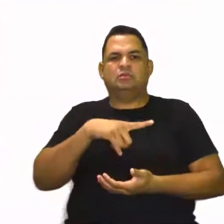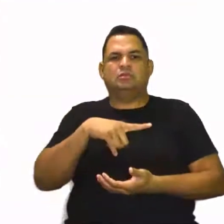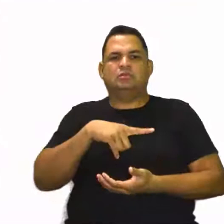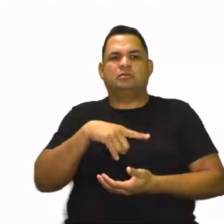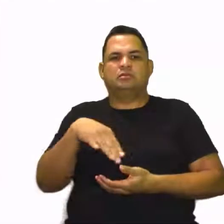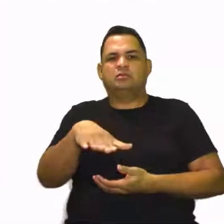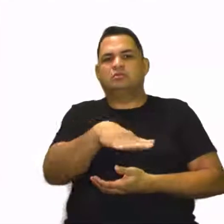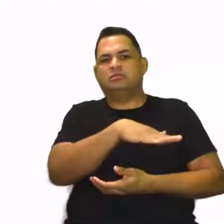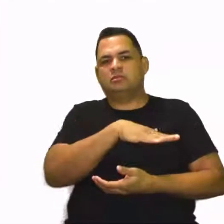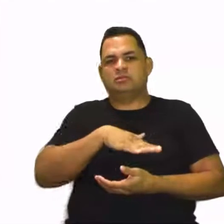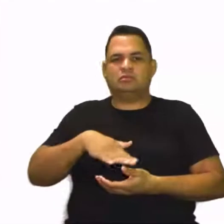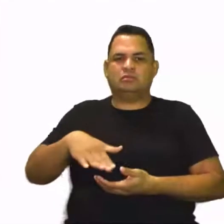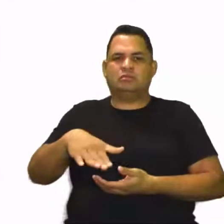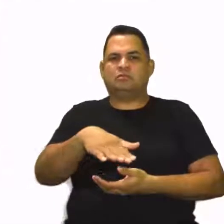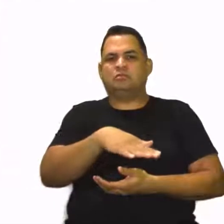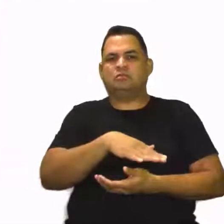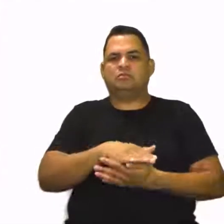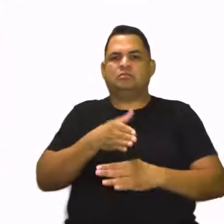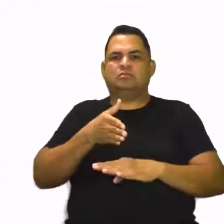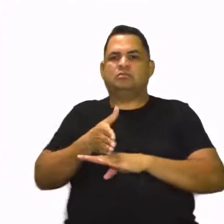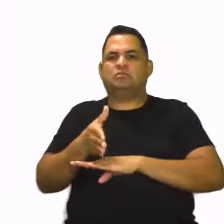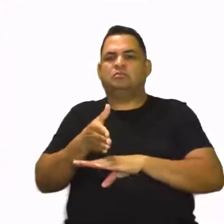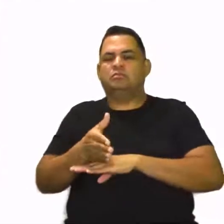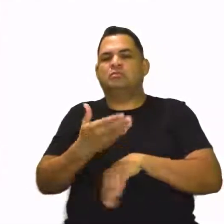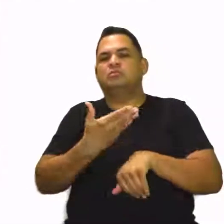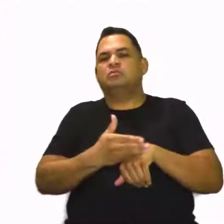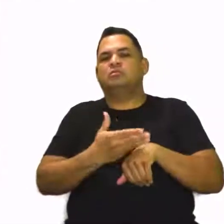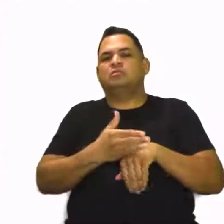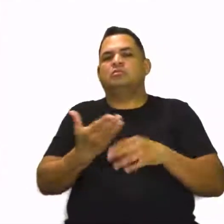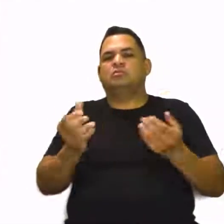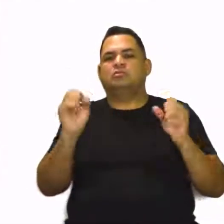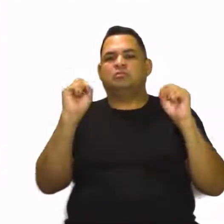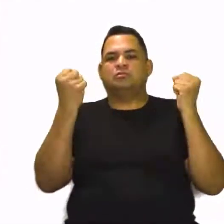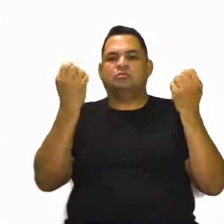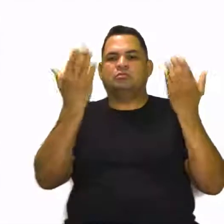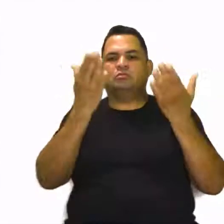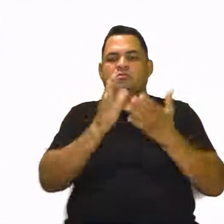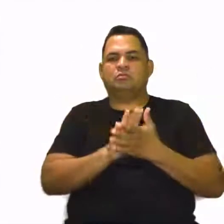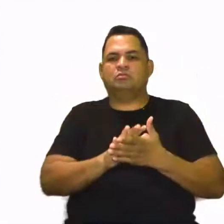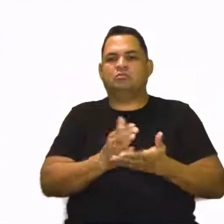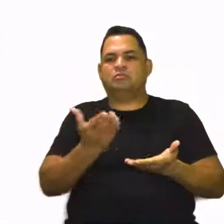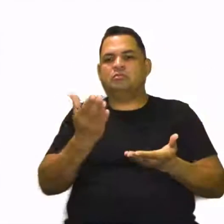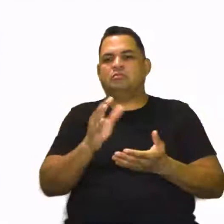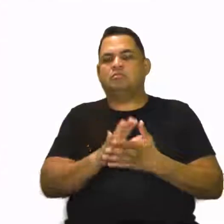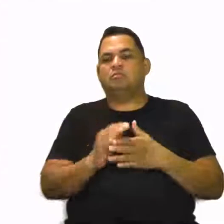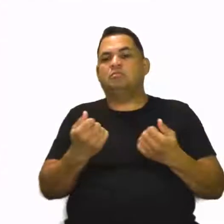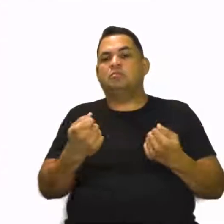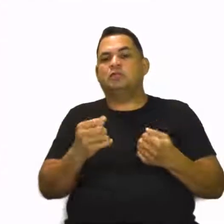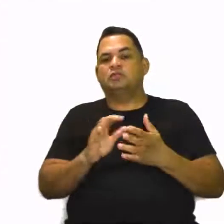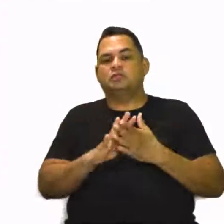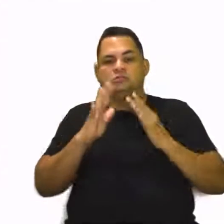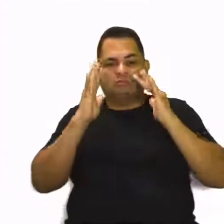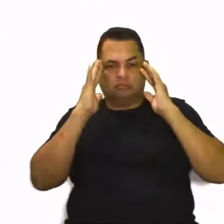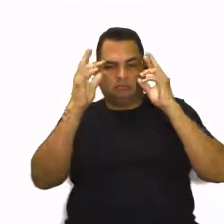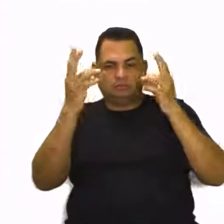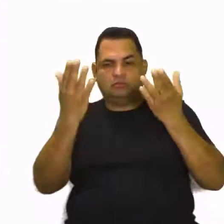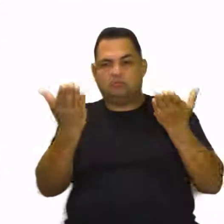alguns espaços que são acessíveis para essa prática, né? Esses espaços aí a gente pode imaginar